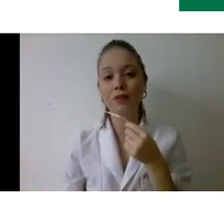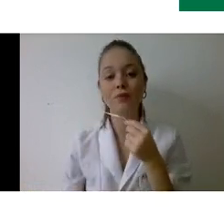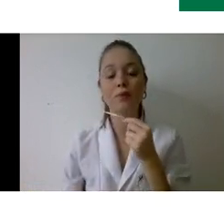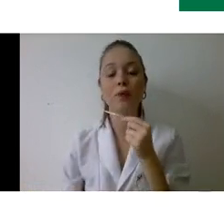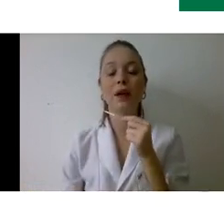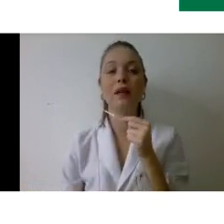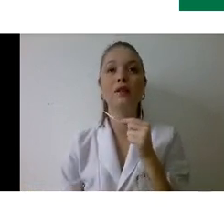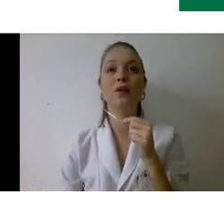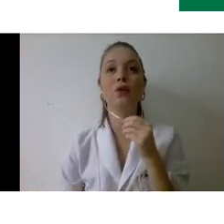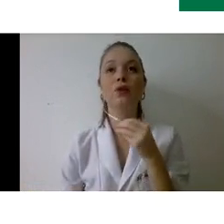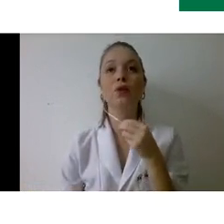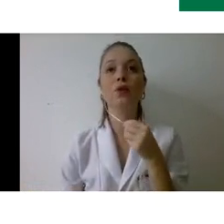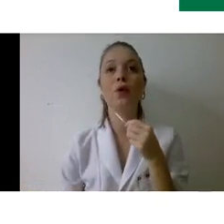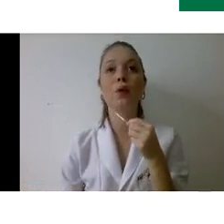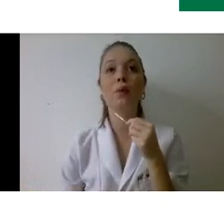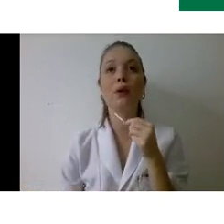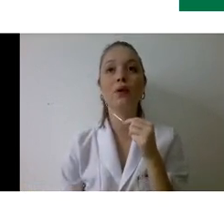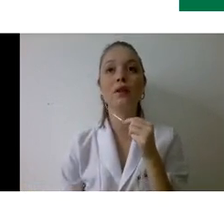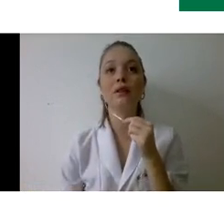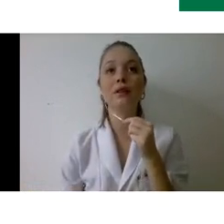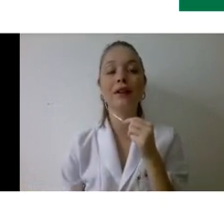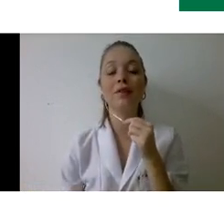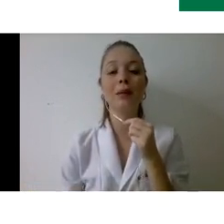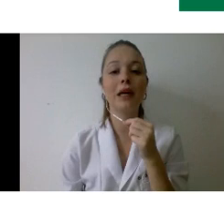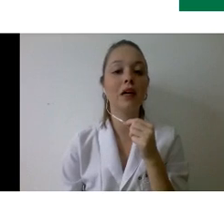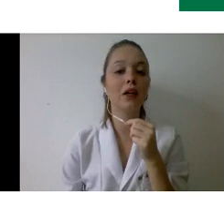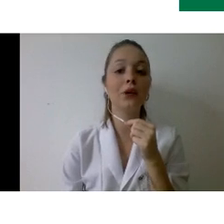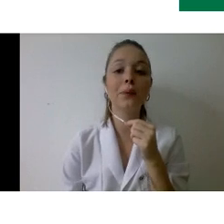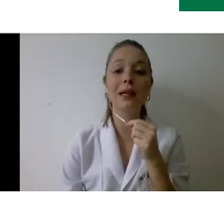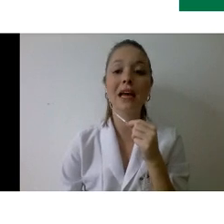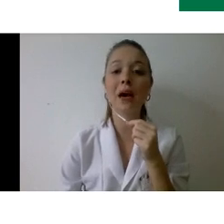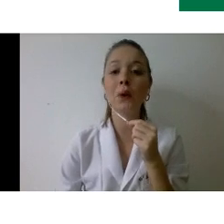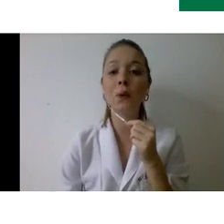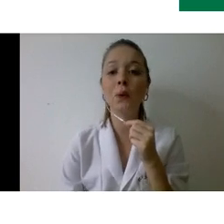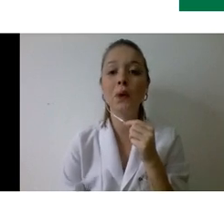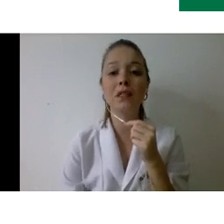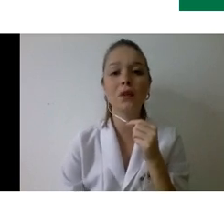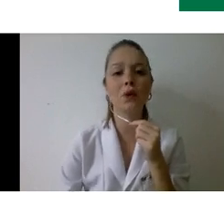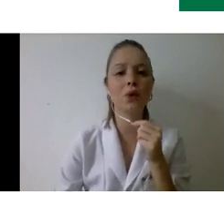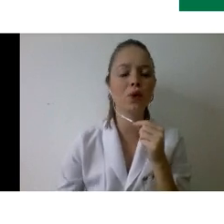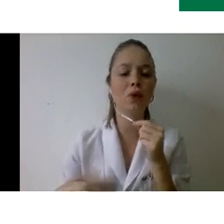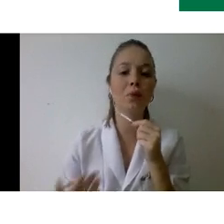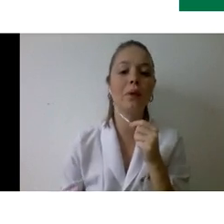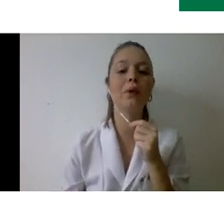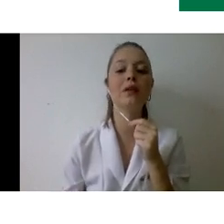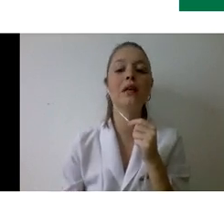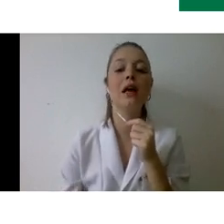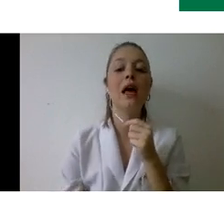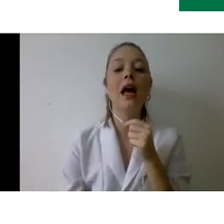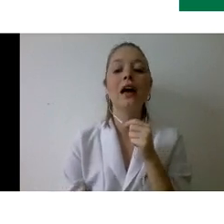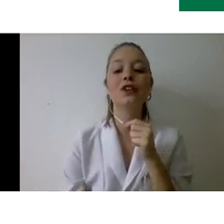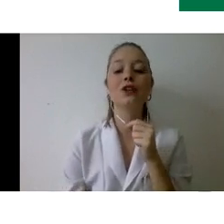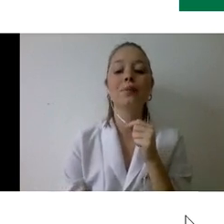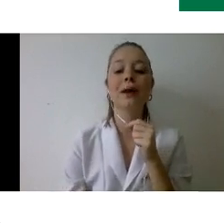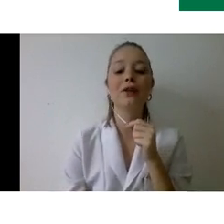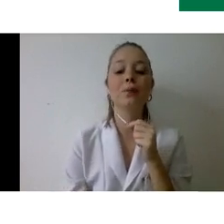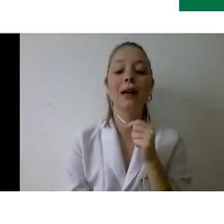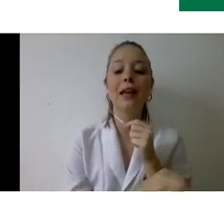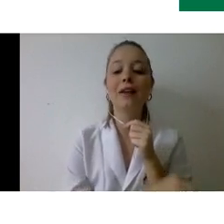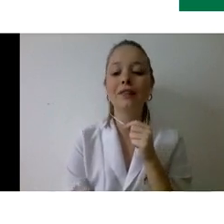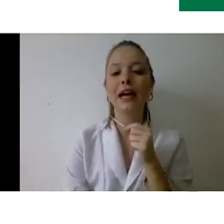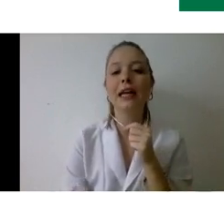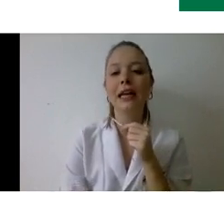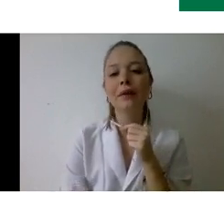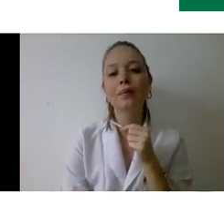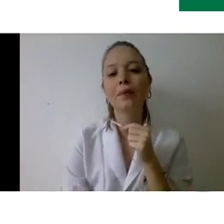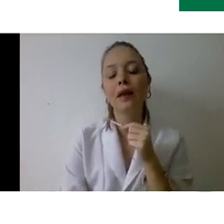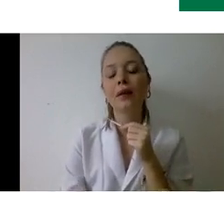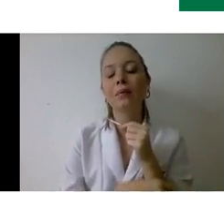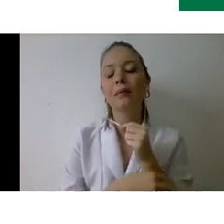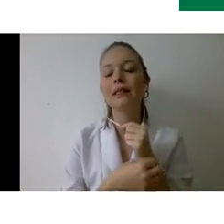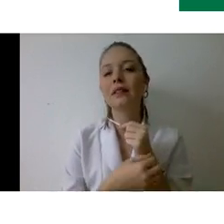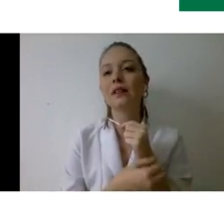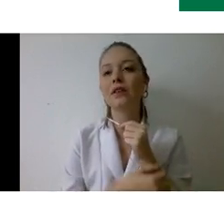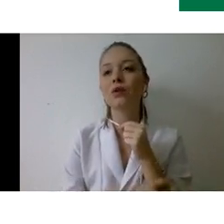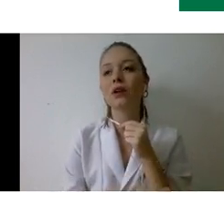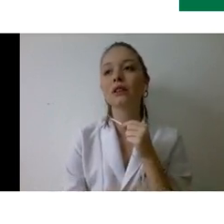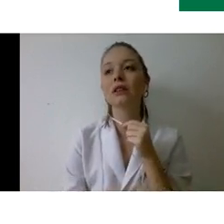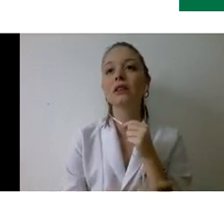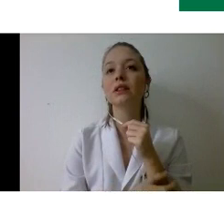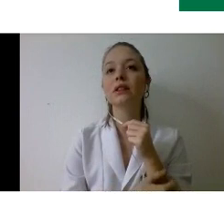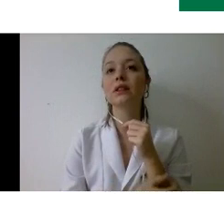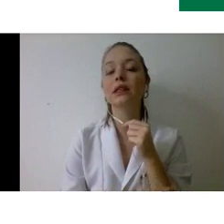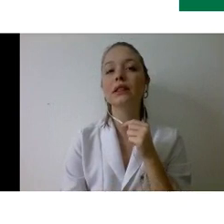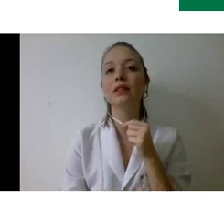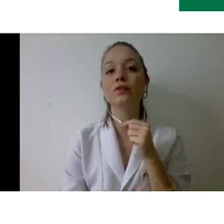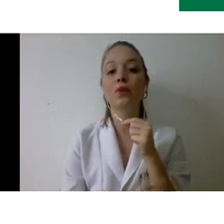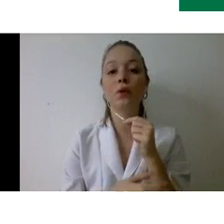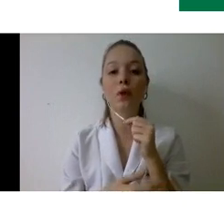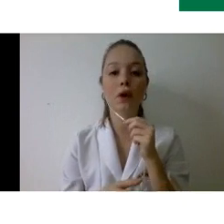sujo, né? Vamos supor que ele se cortou com alguma coisa, estava brincando no meio da rua e se cortou com alguma coisa, a gente pede para lavar, né? Mas assim,